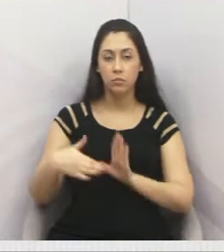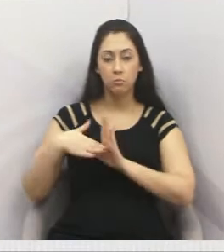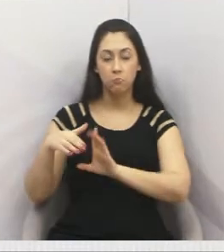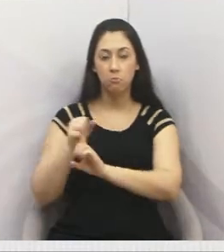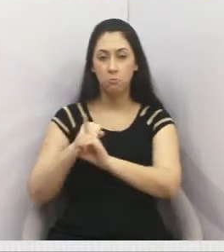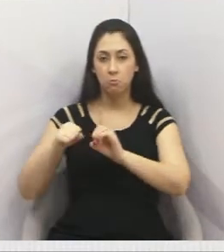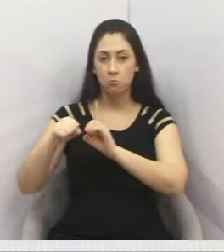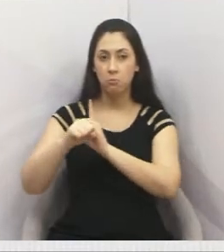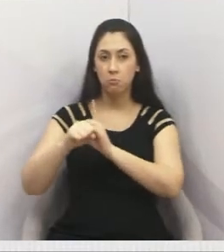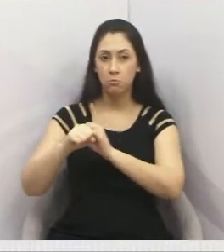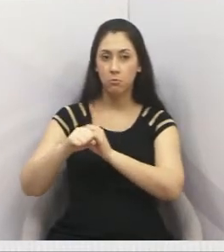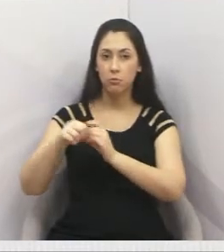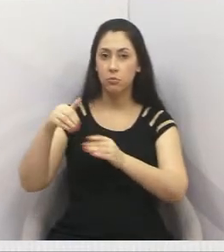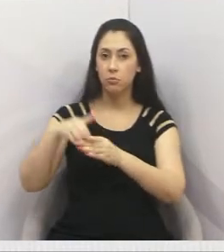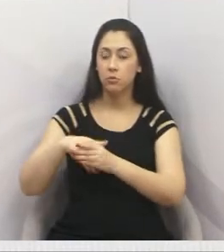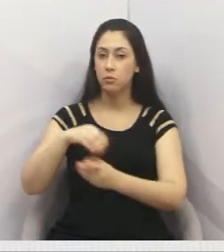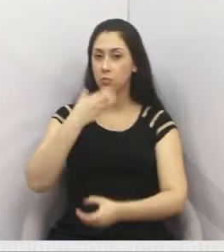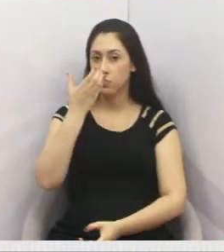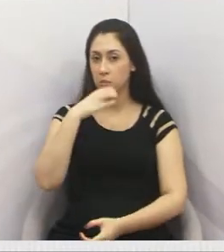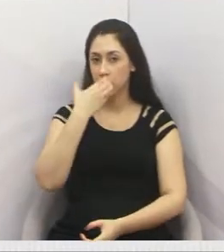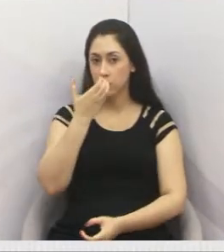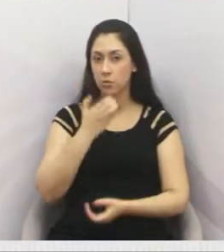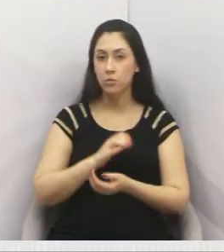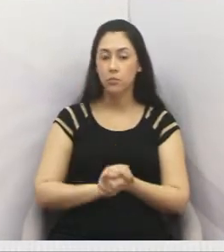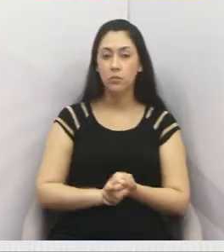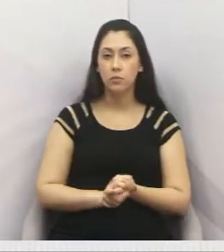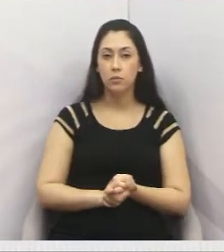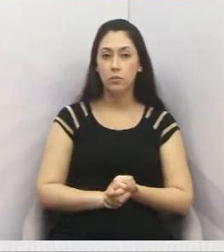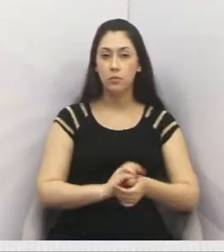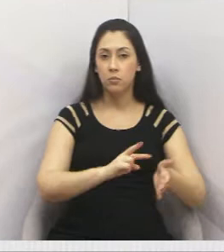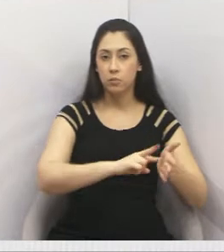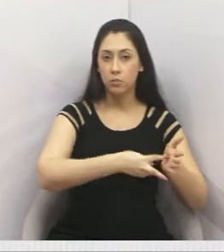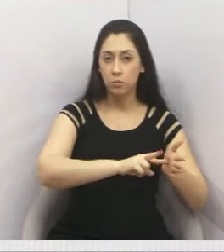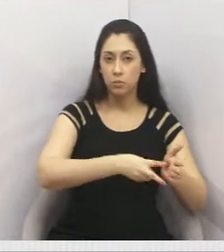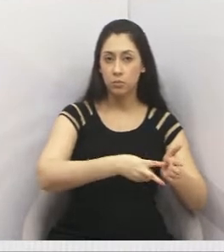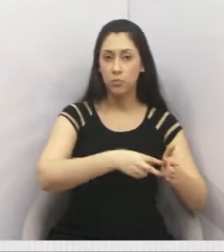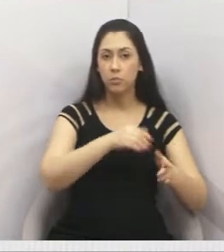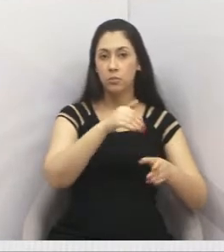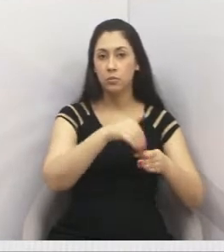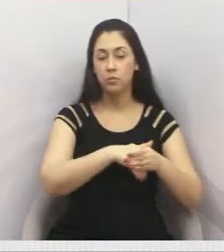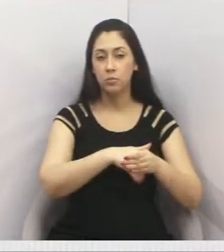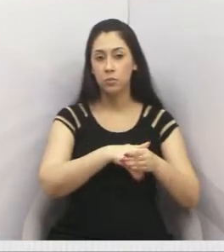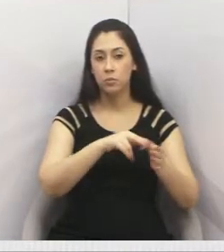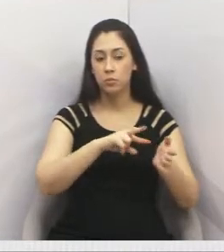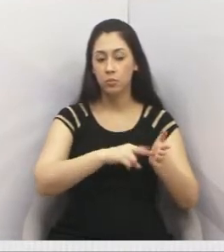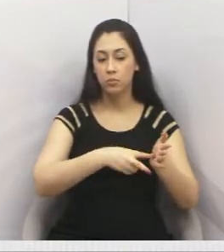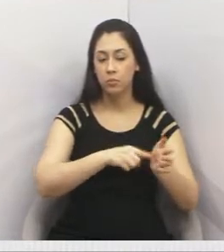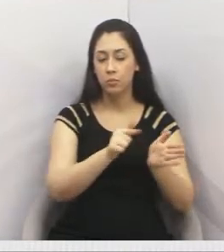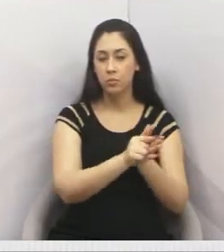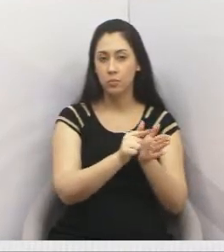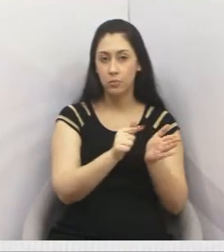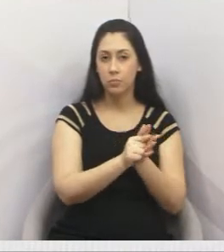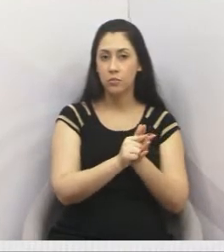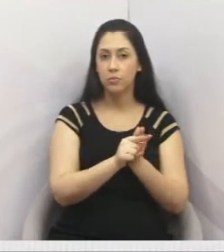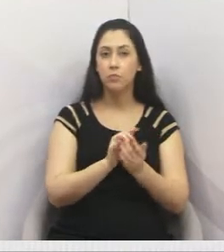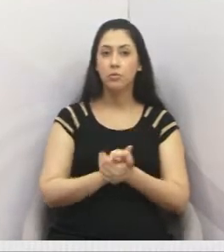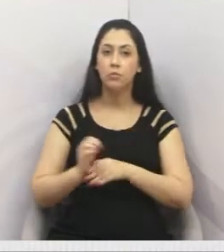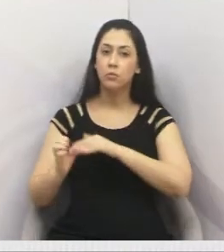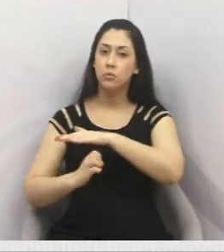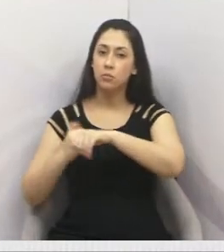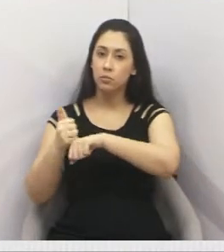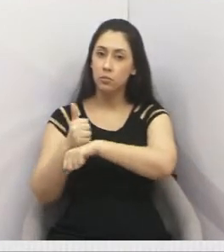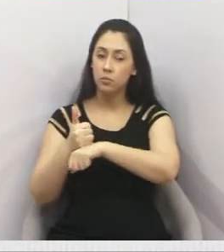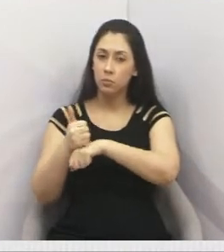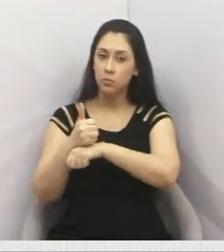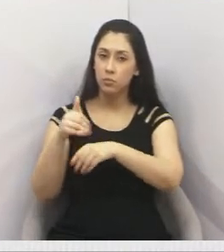Movimentos populares, Jardim Paraíso e Jardim Holanda, entidade de classe sindical, Sindicato dos Papeleiros, empresas ou